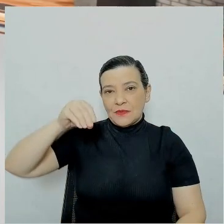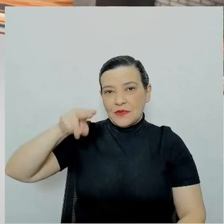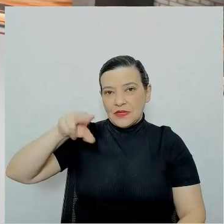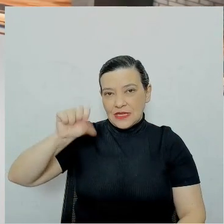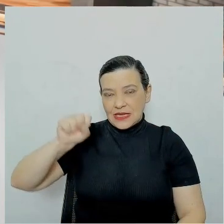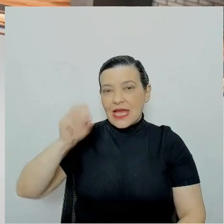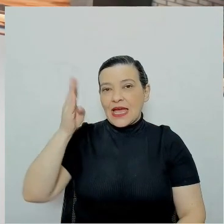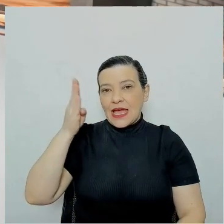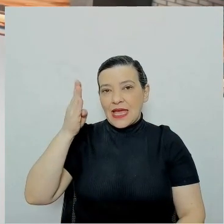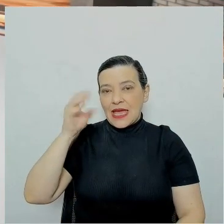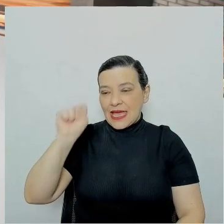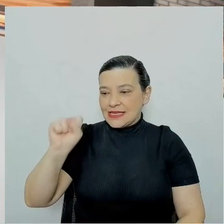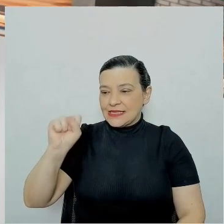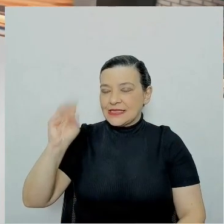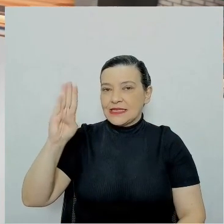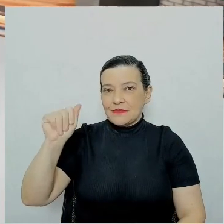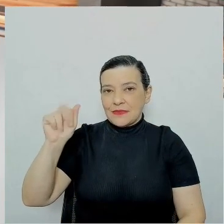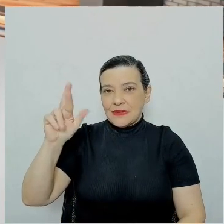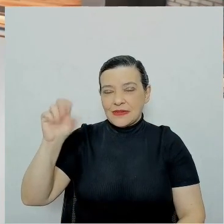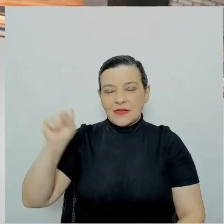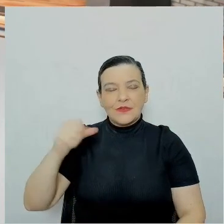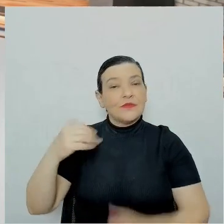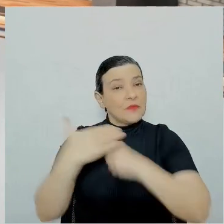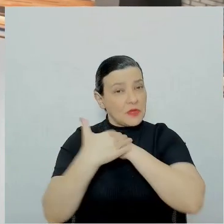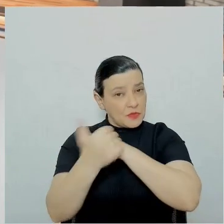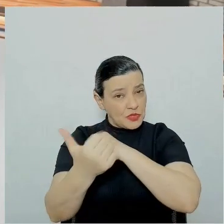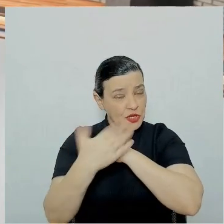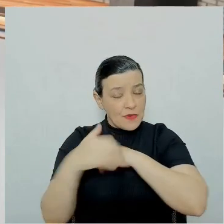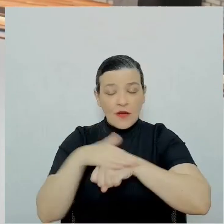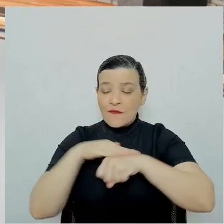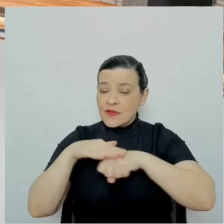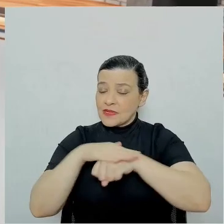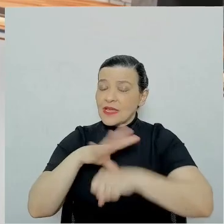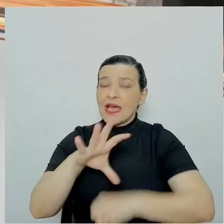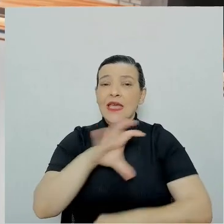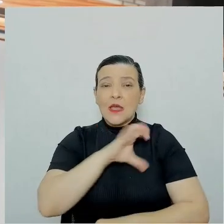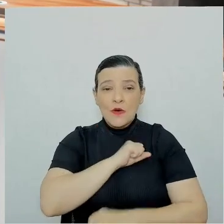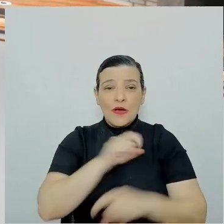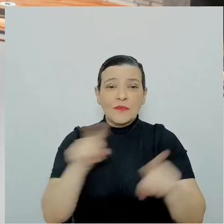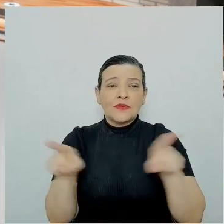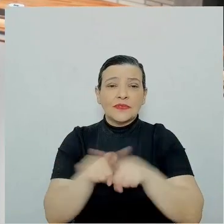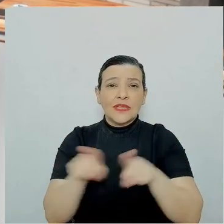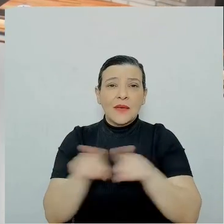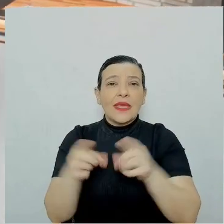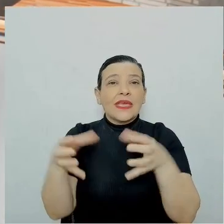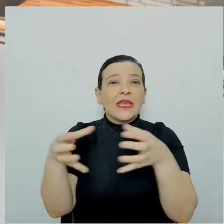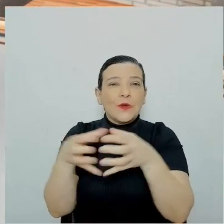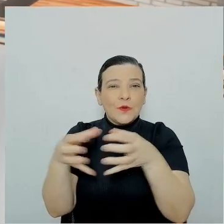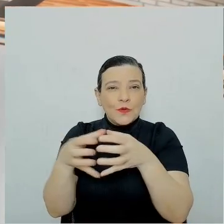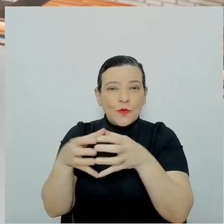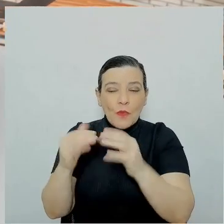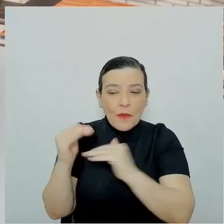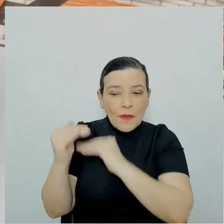para conversar, eu adoro conversar, adoro, inclusive, júniores, pessoas em transições de carreira,